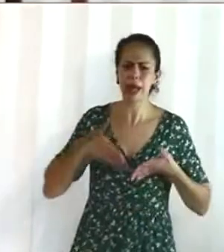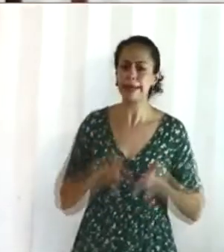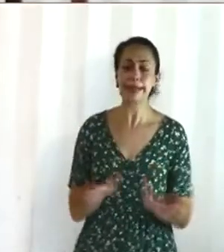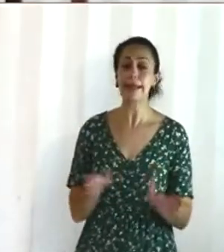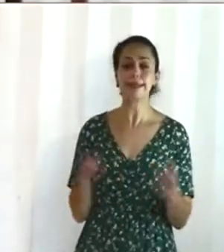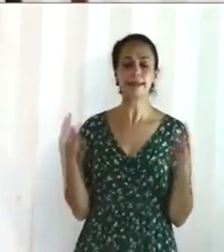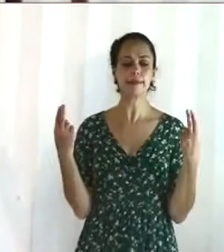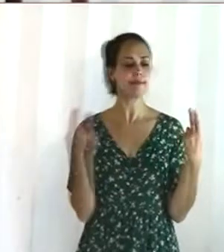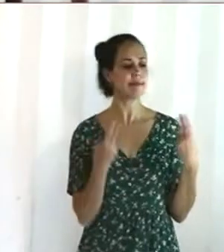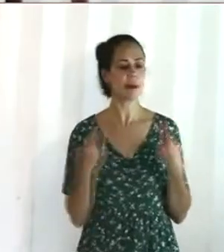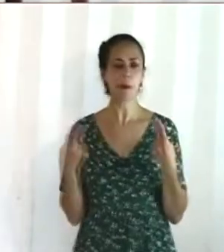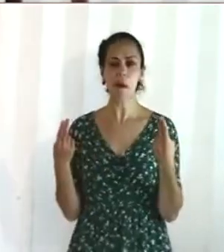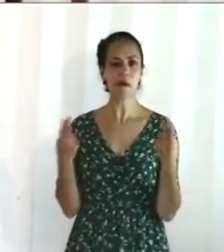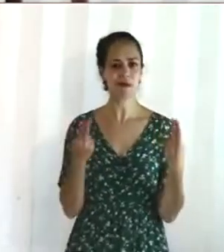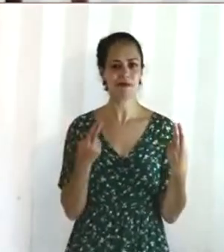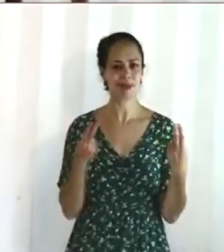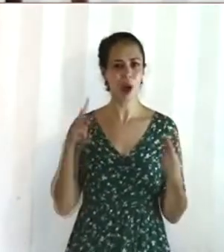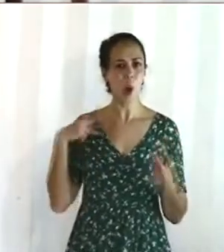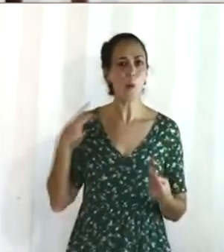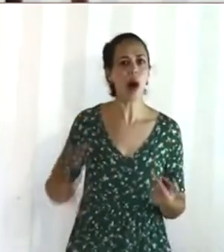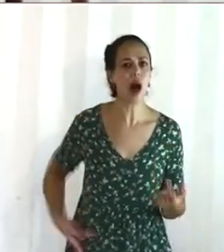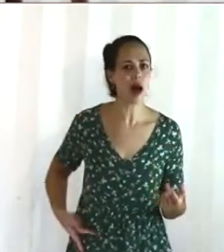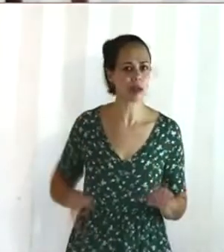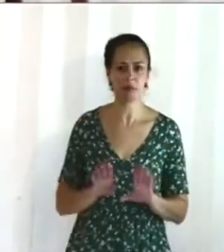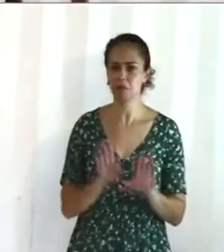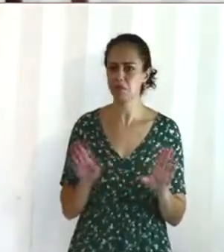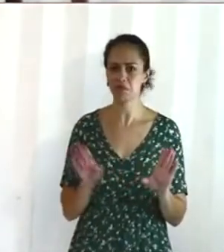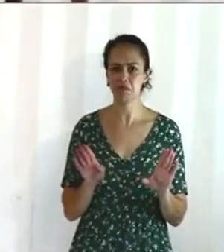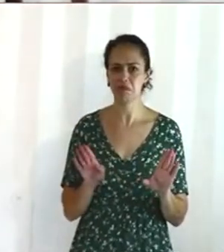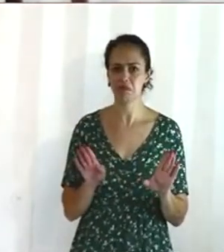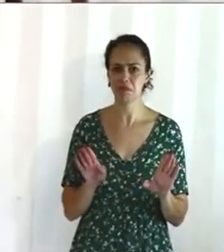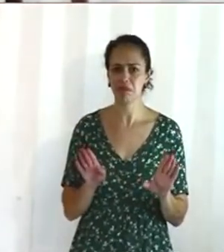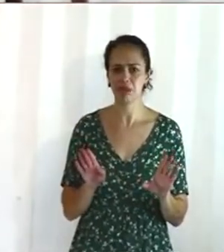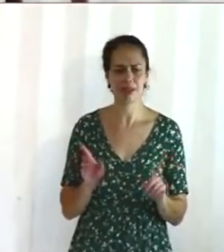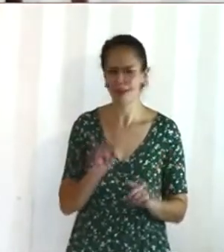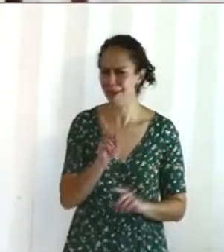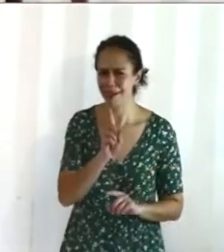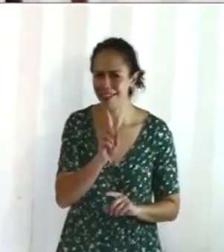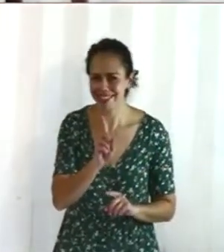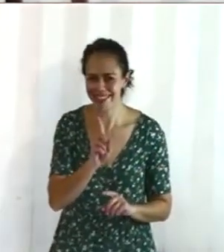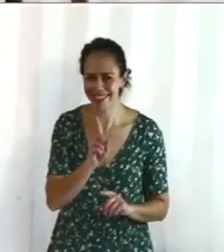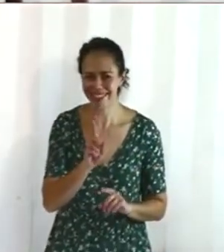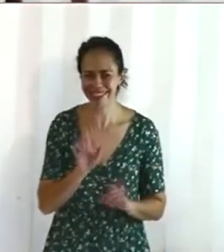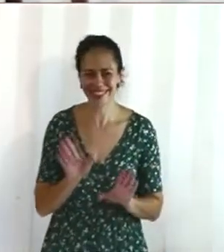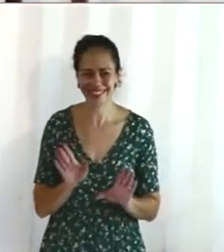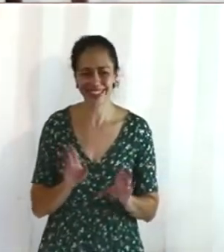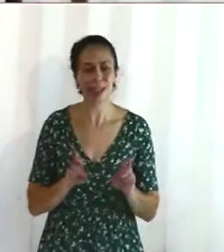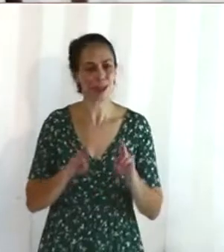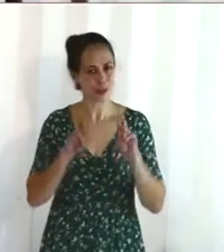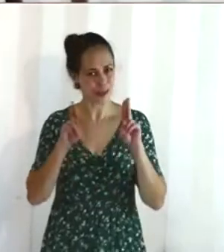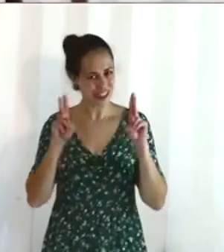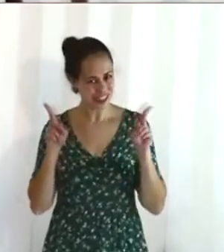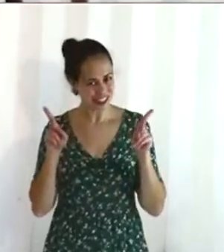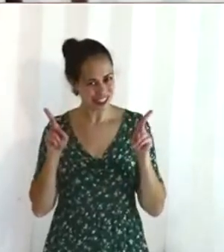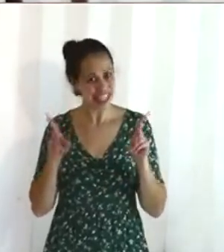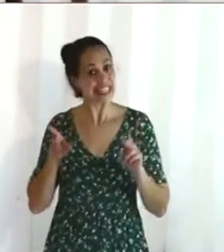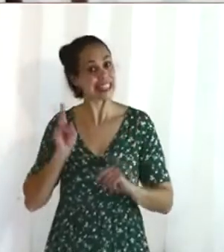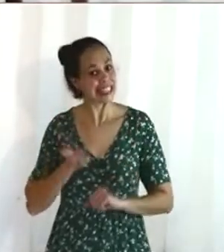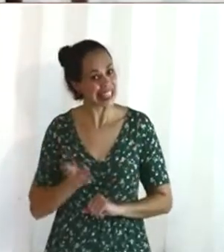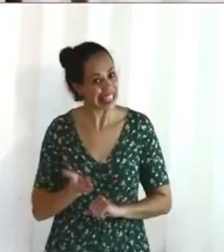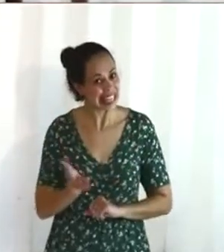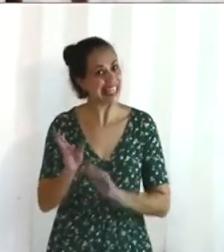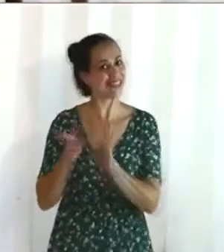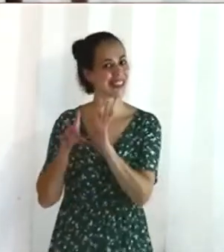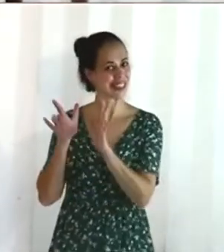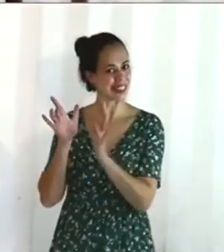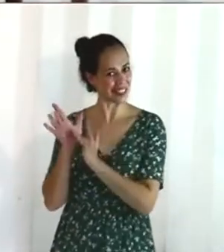está criando todas as coisas. Desde a eternidade ele faz parte do plano eterno de Deus, a fim de fazer com